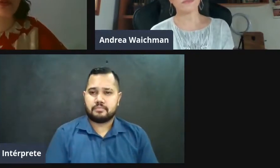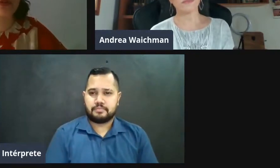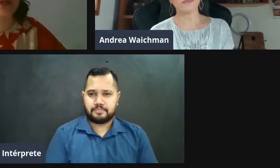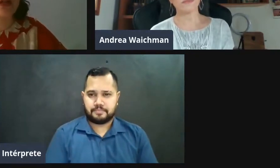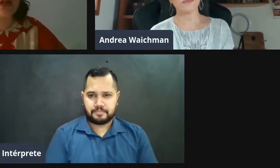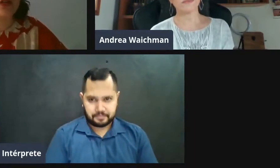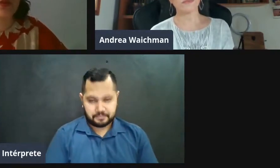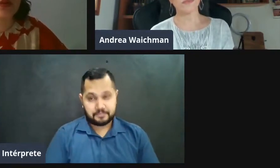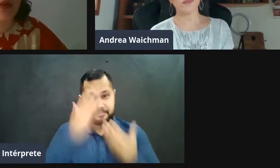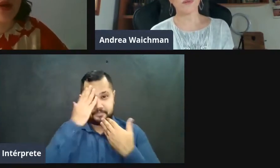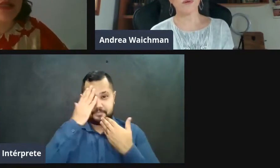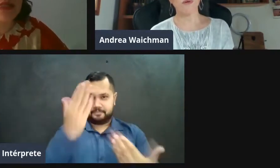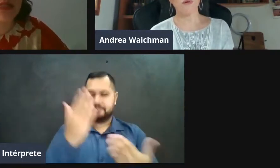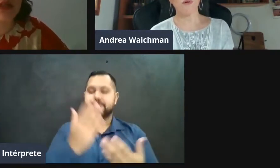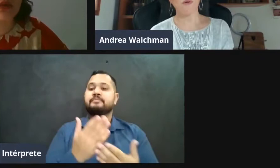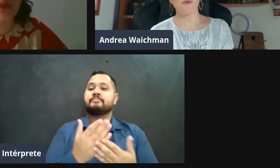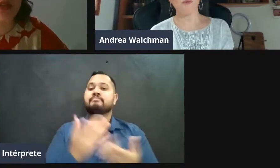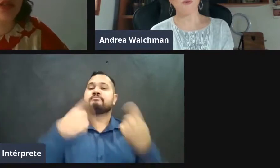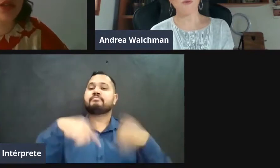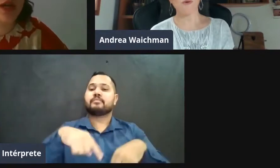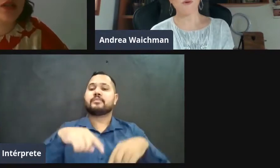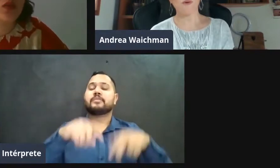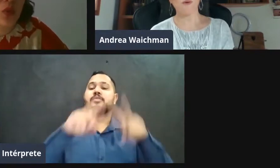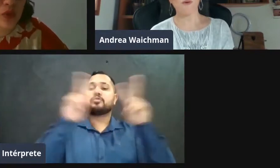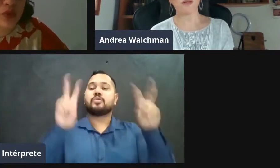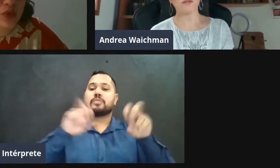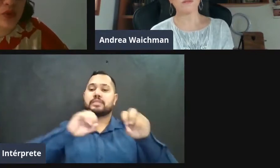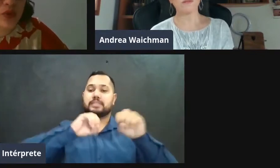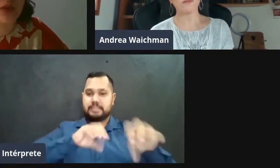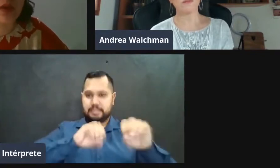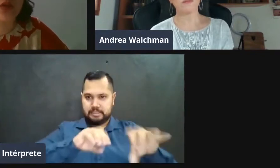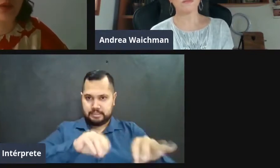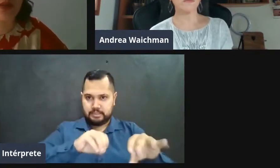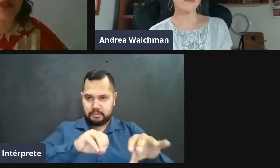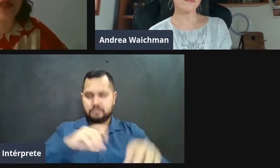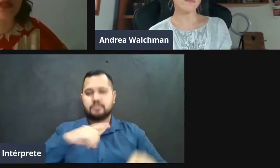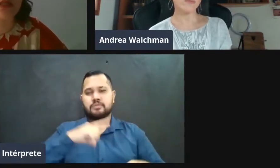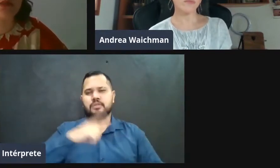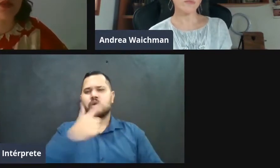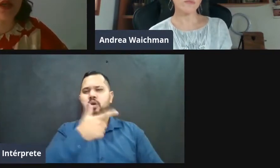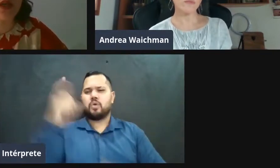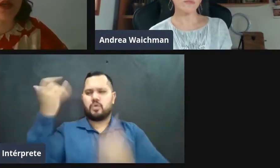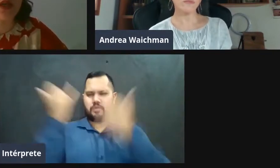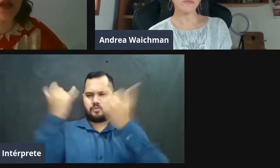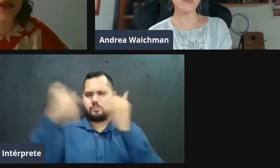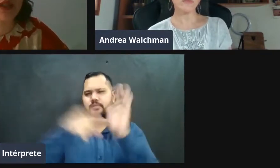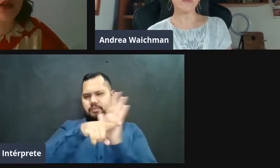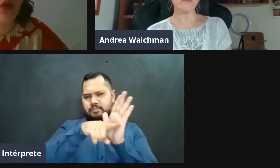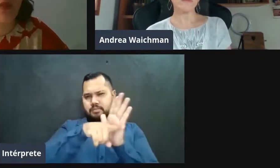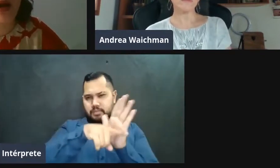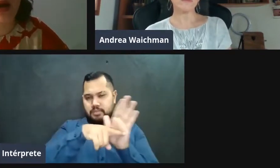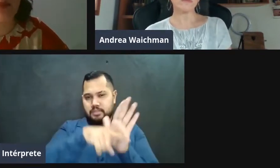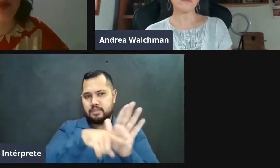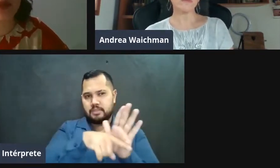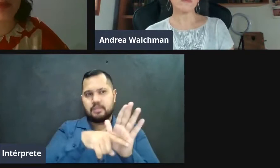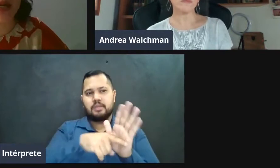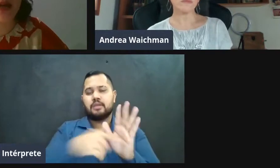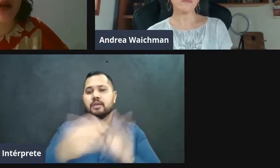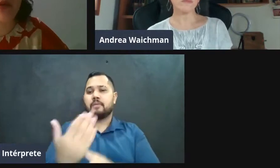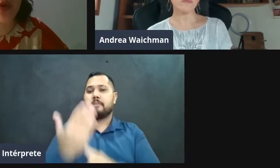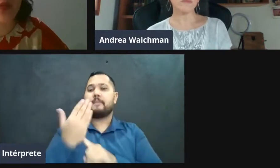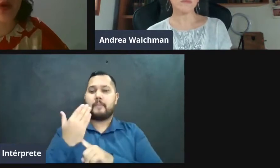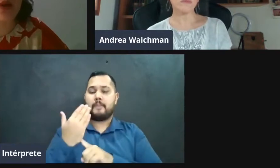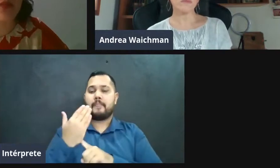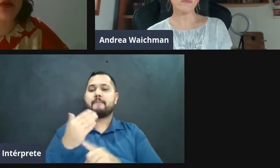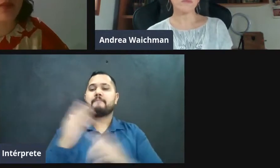Grata, professora. Sobre o tema ensino, a gente traz um outro dado também de uma pesquisa que mostra que como a